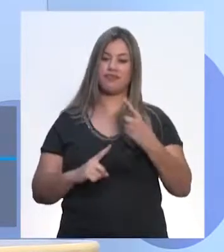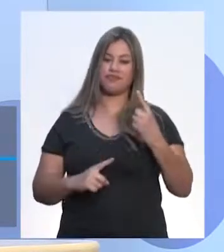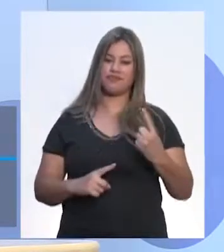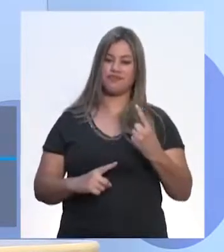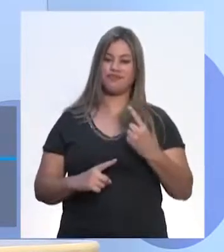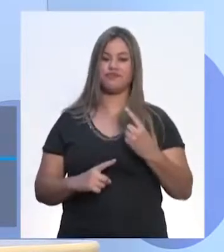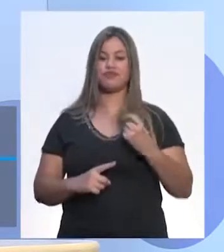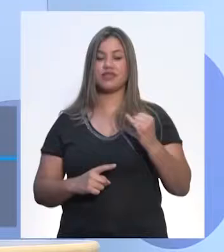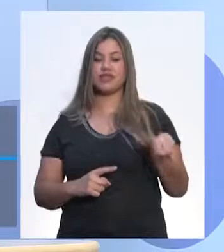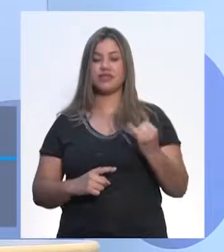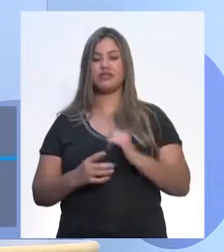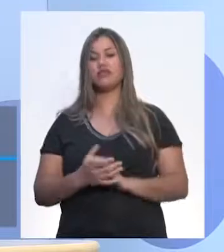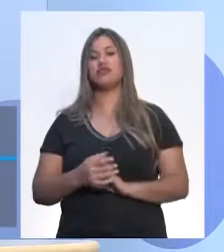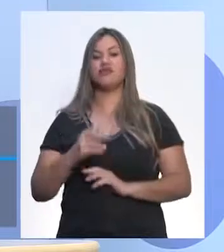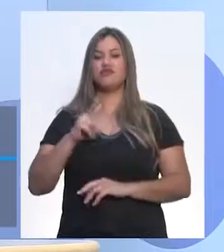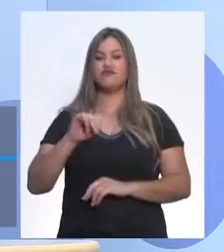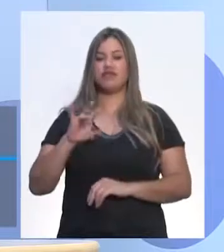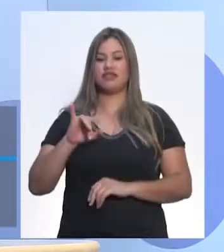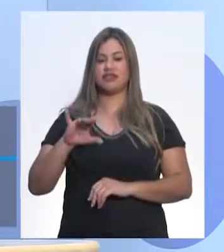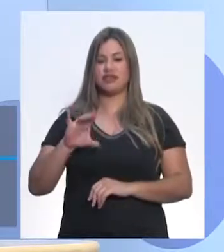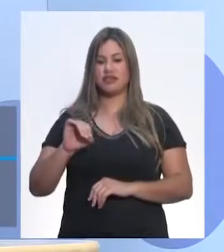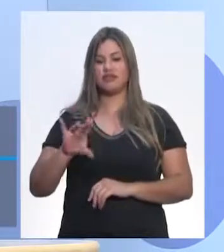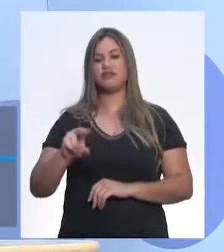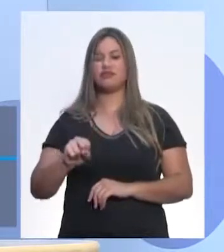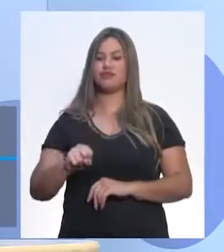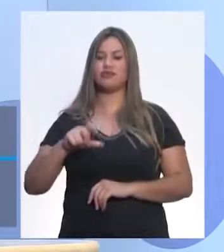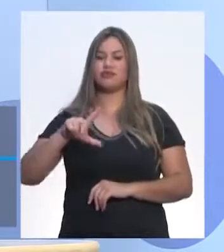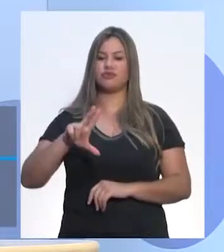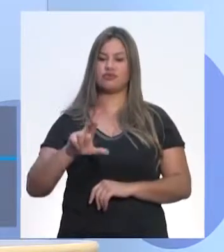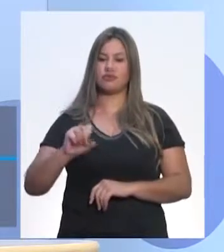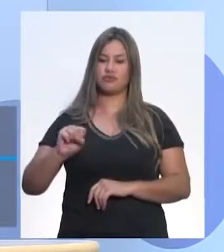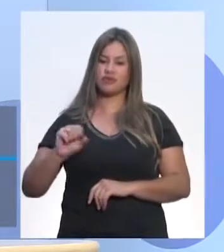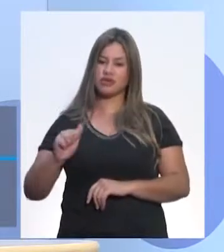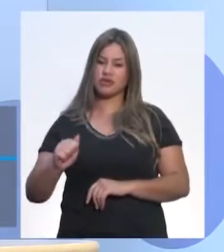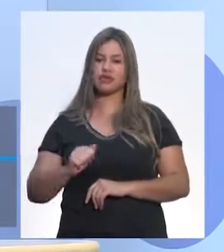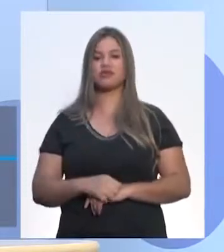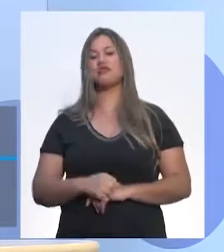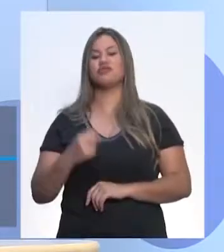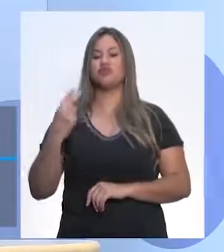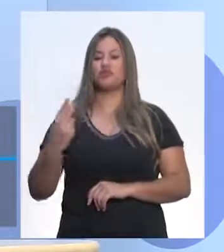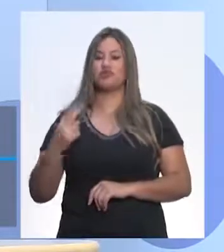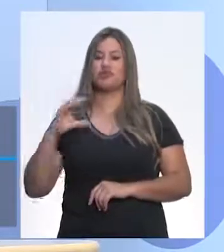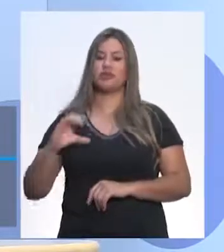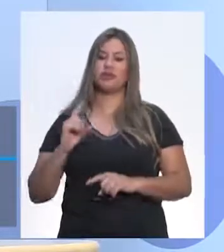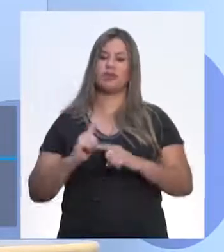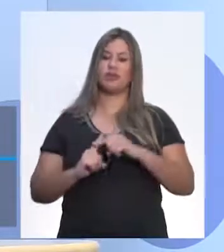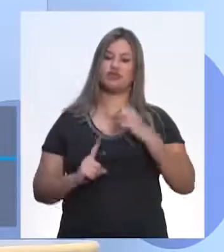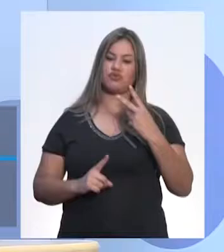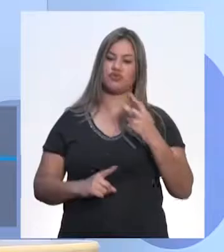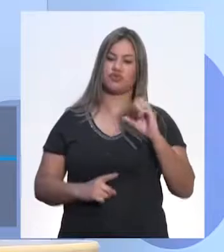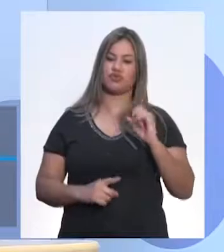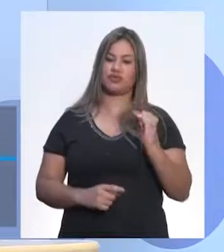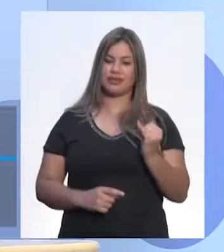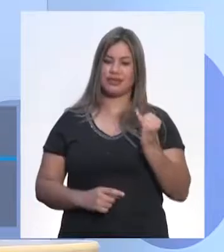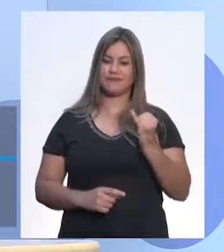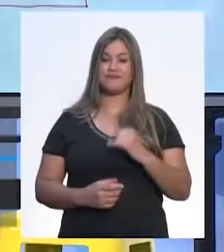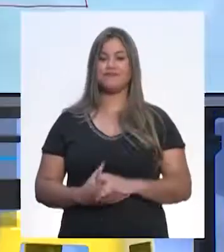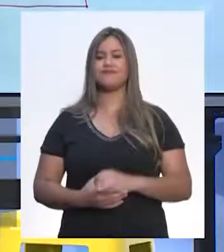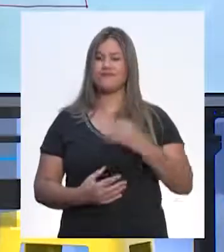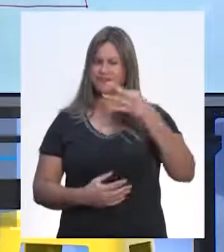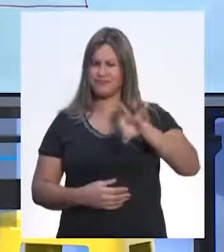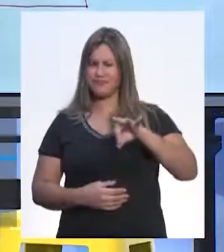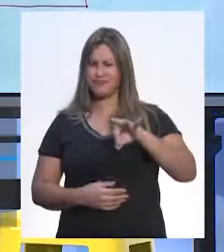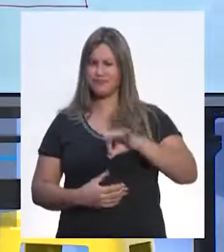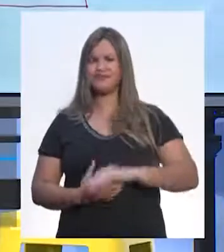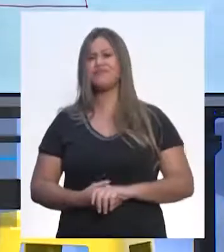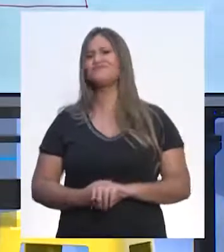também, Lucas colocou, muitos colocando 2C mais 2I, tá certo? Então,